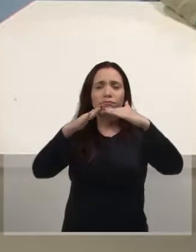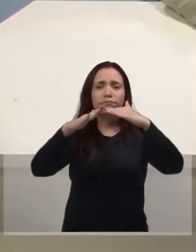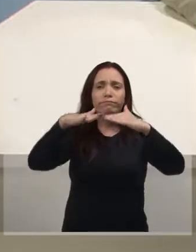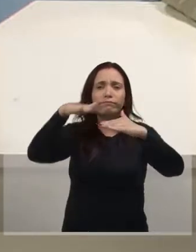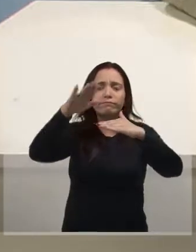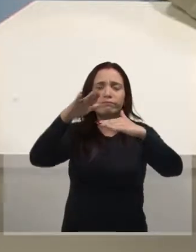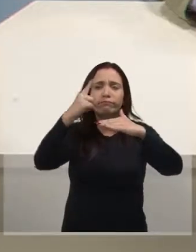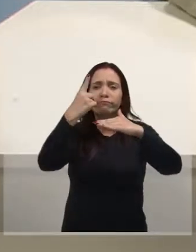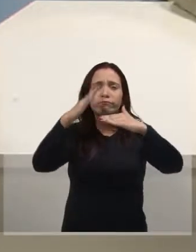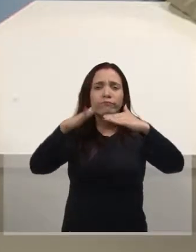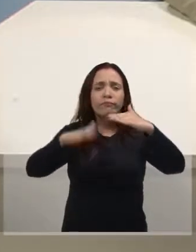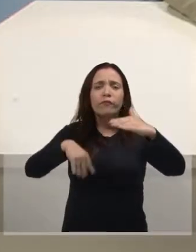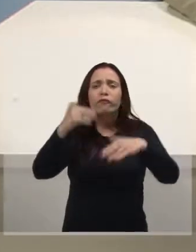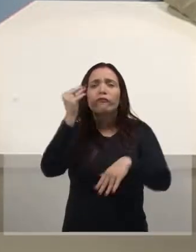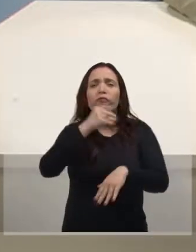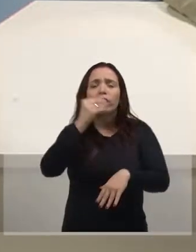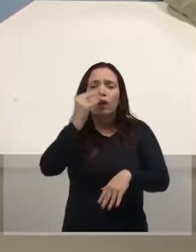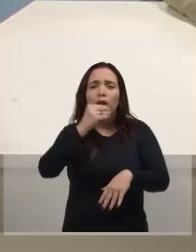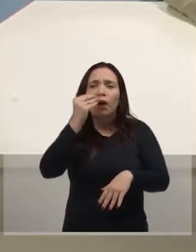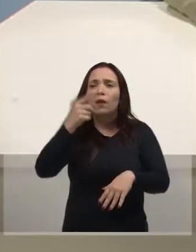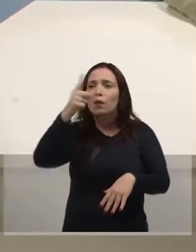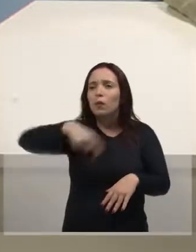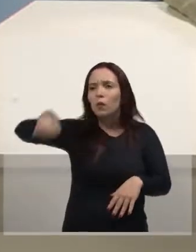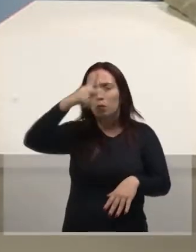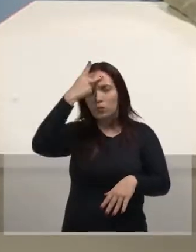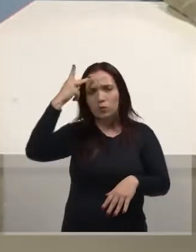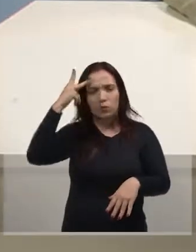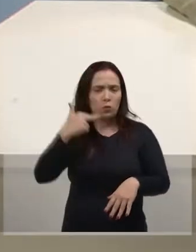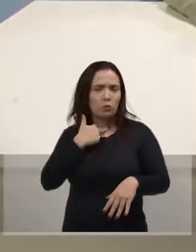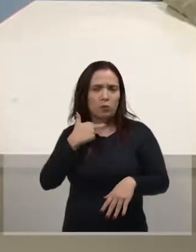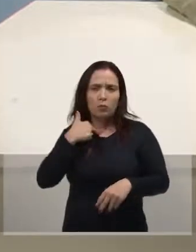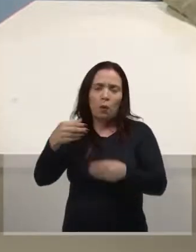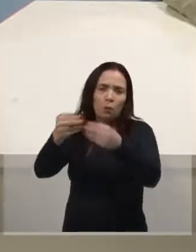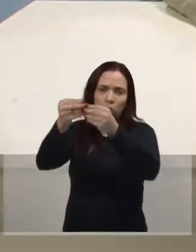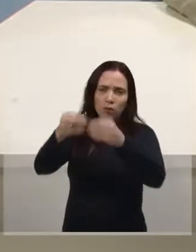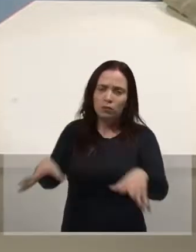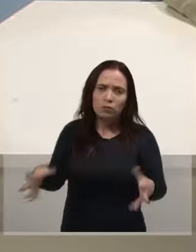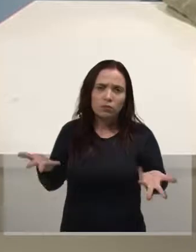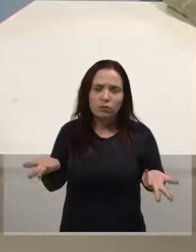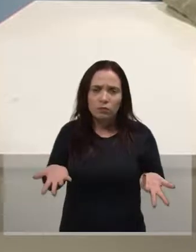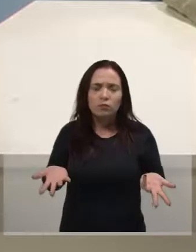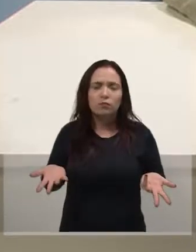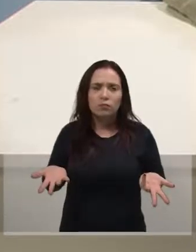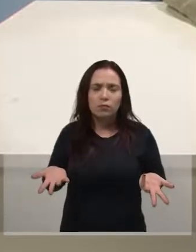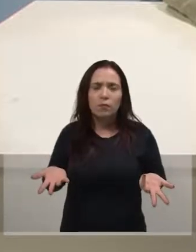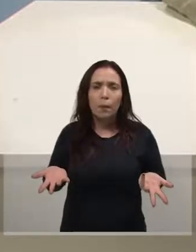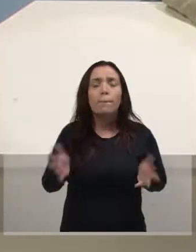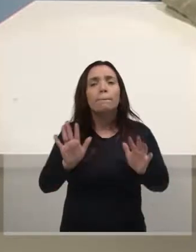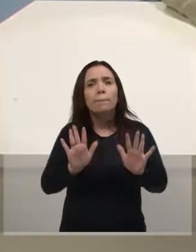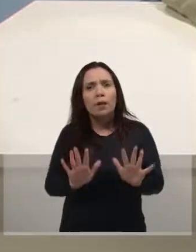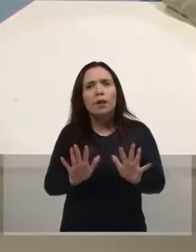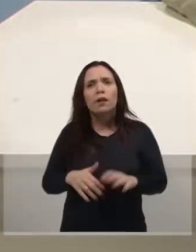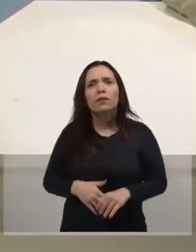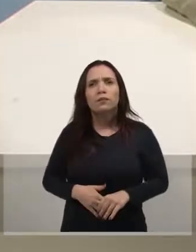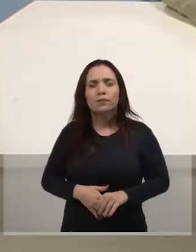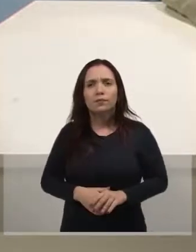uma massa imensa da população brasileira que não pode ser jamais prejudicada. Mas,